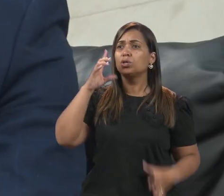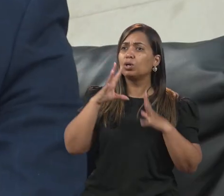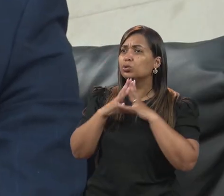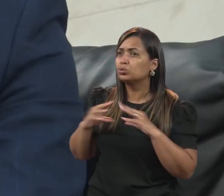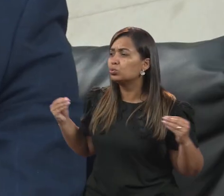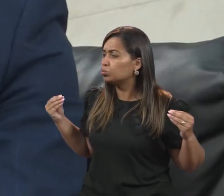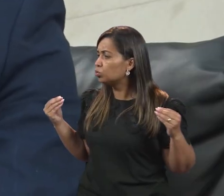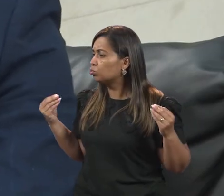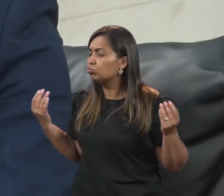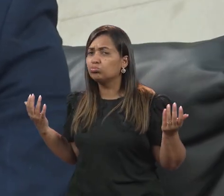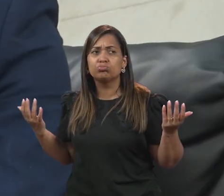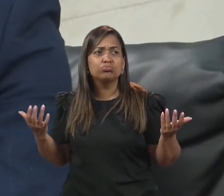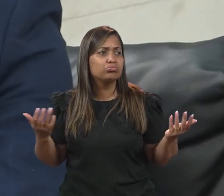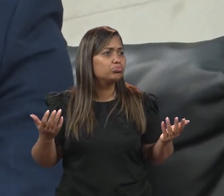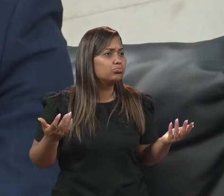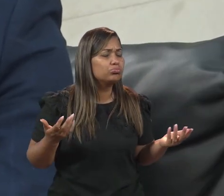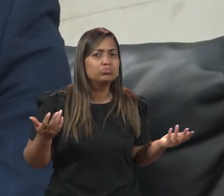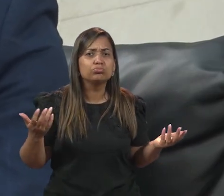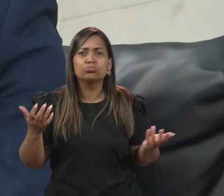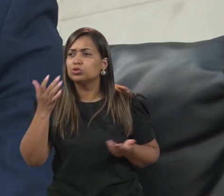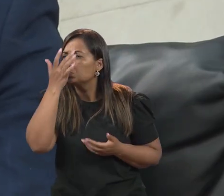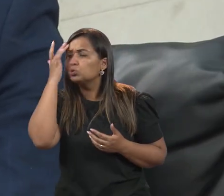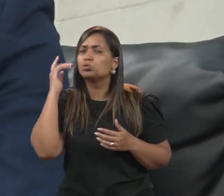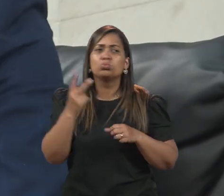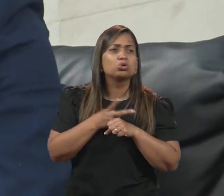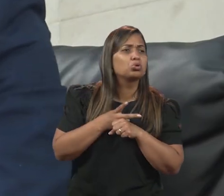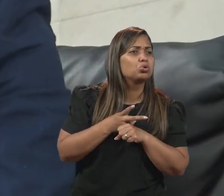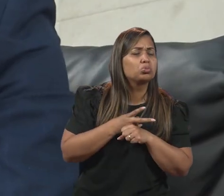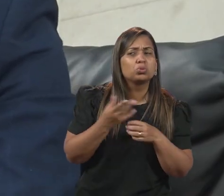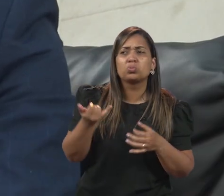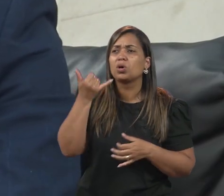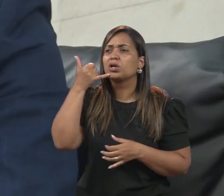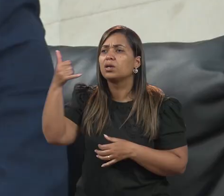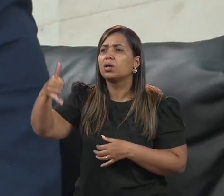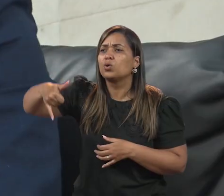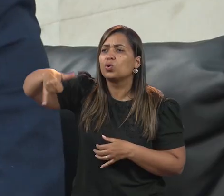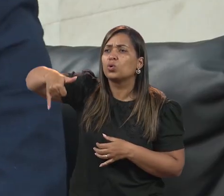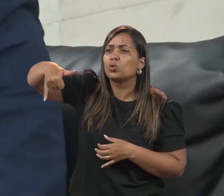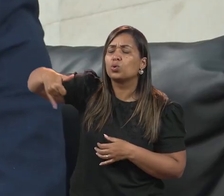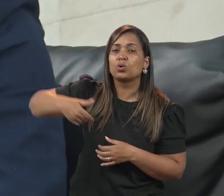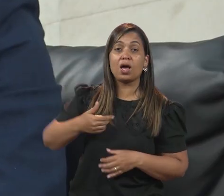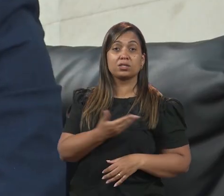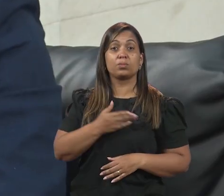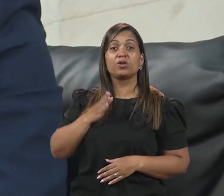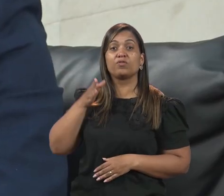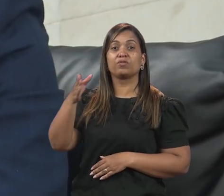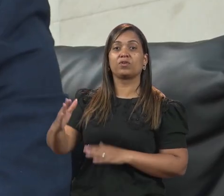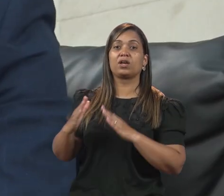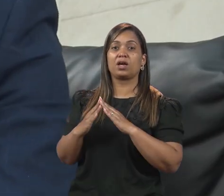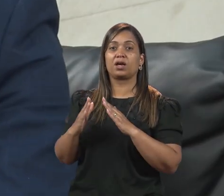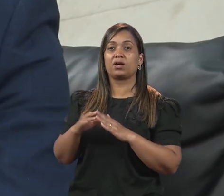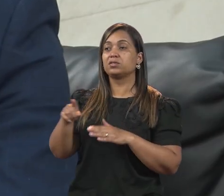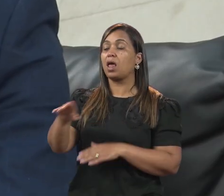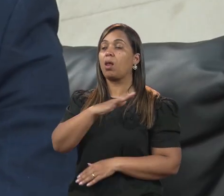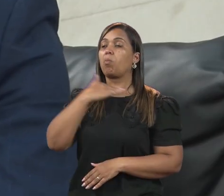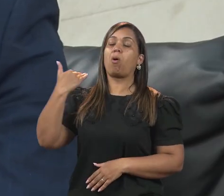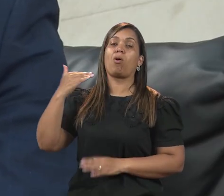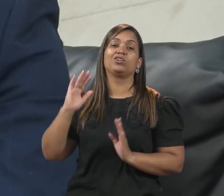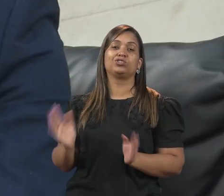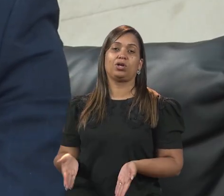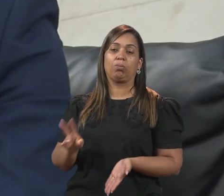sumiu e as pessoas não conseguiram achá-la, não atendia telefone, e as amigas foram até a casa e encontraram ela sem